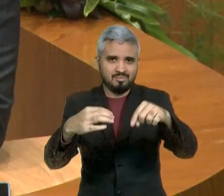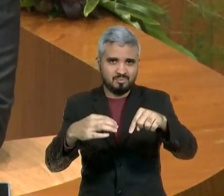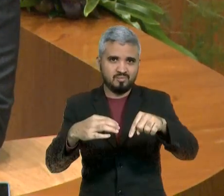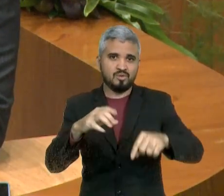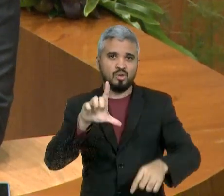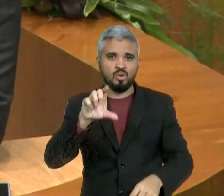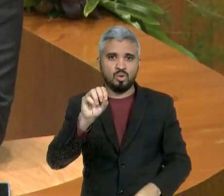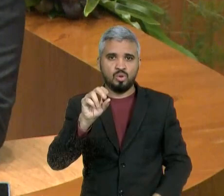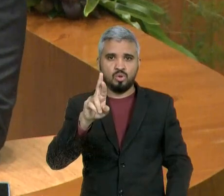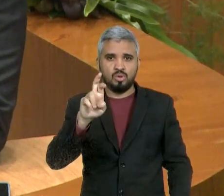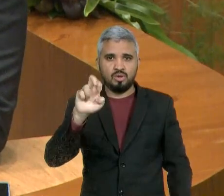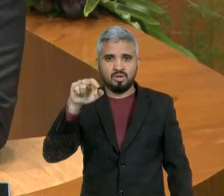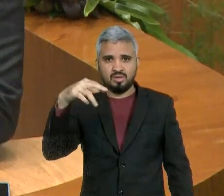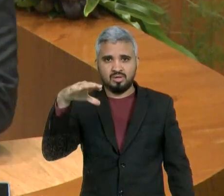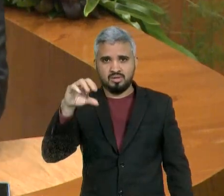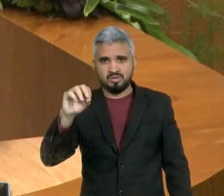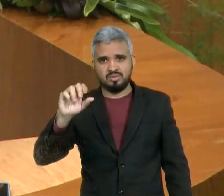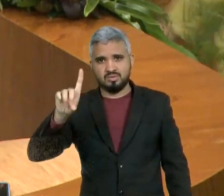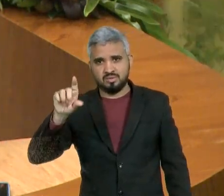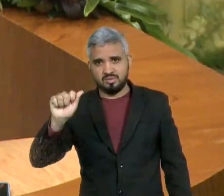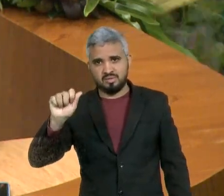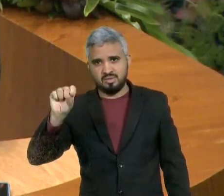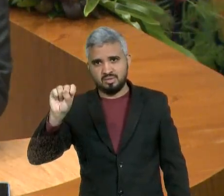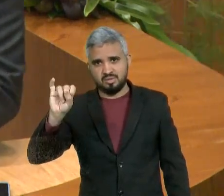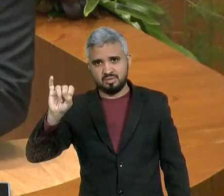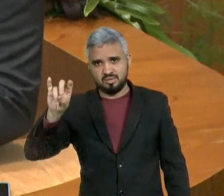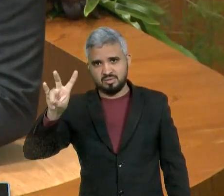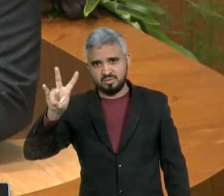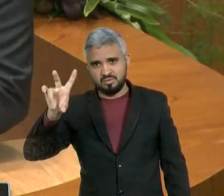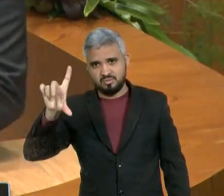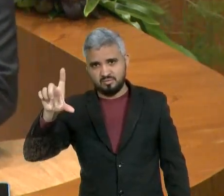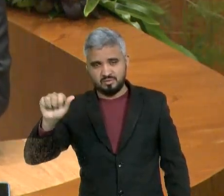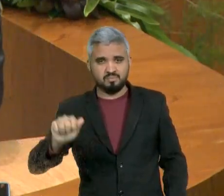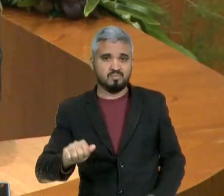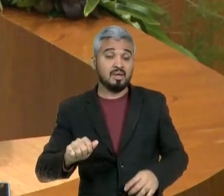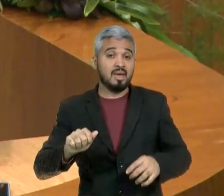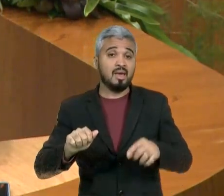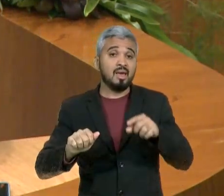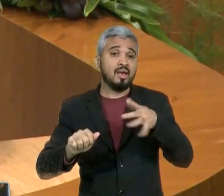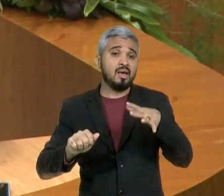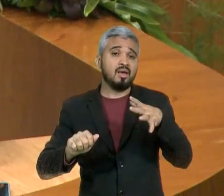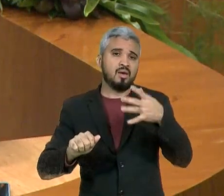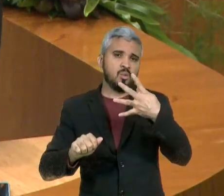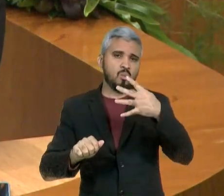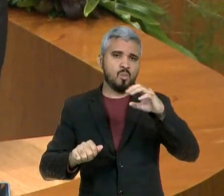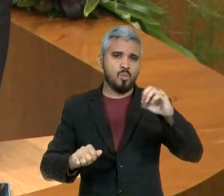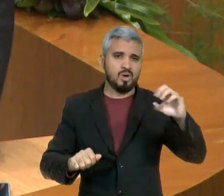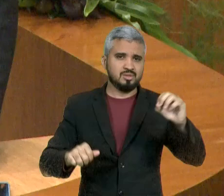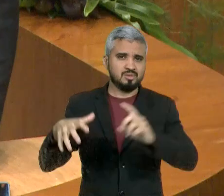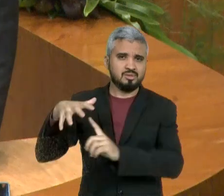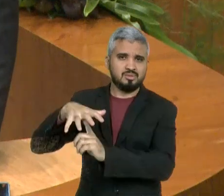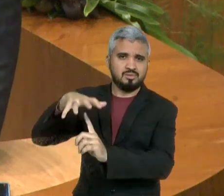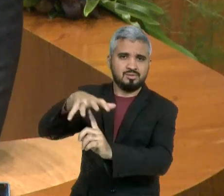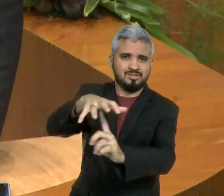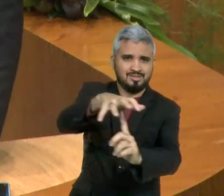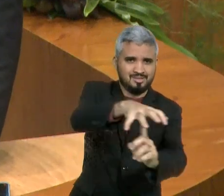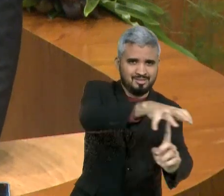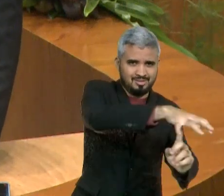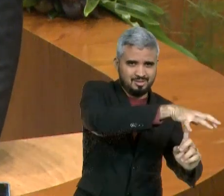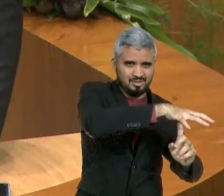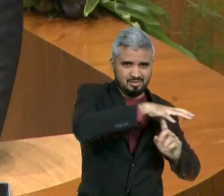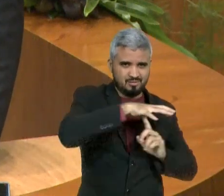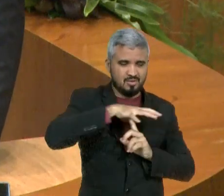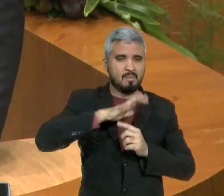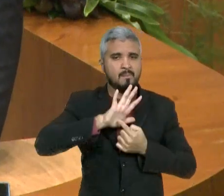que atende toda a região tocantina. São 400 expositores que vão estar mostrando o que há de melhor no agro e com um tema